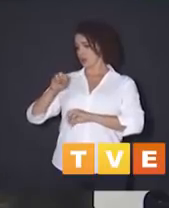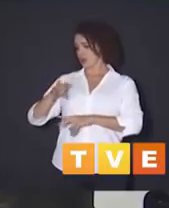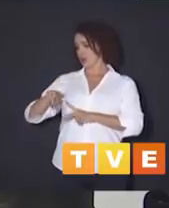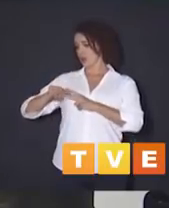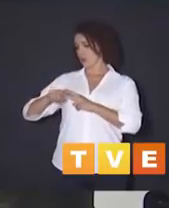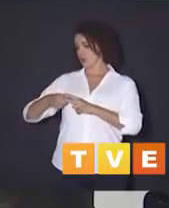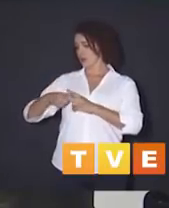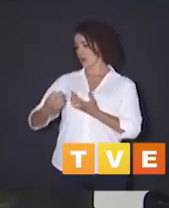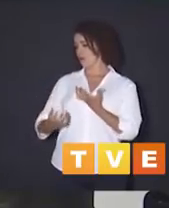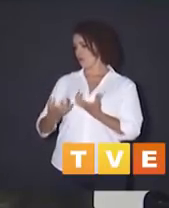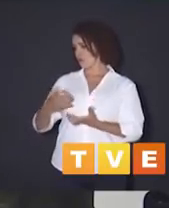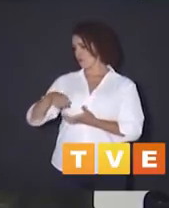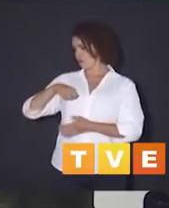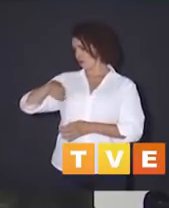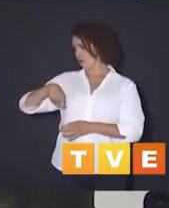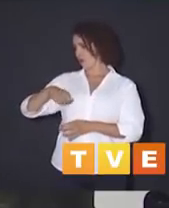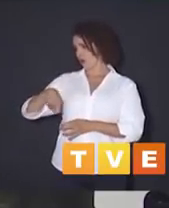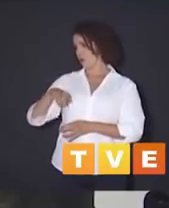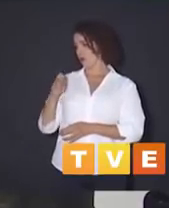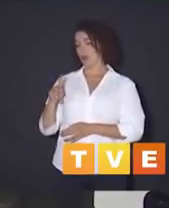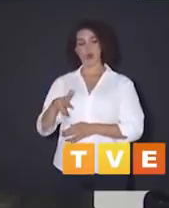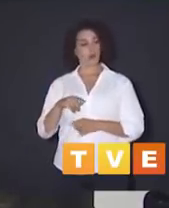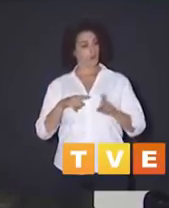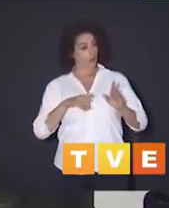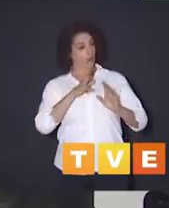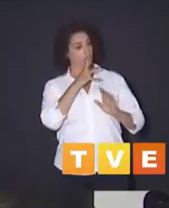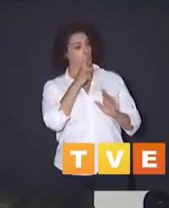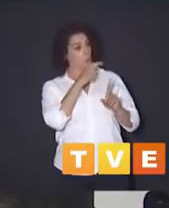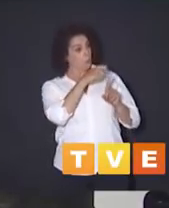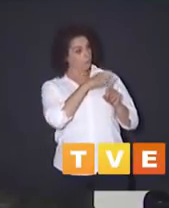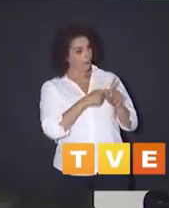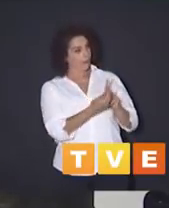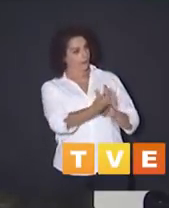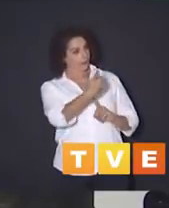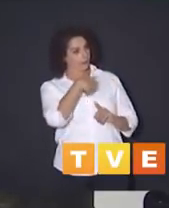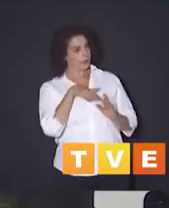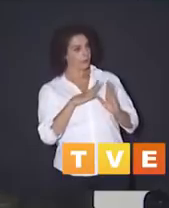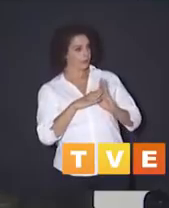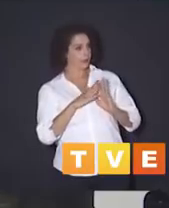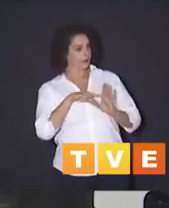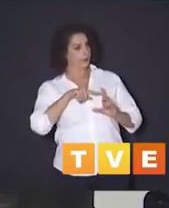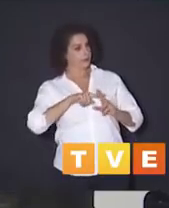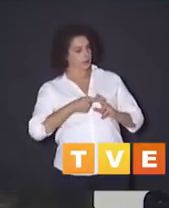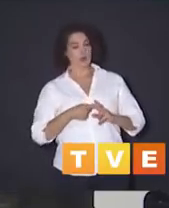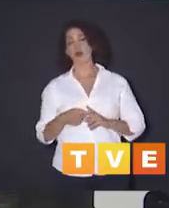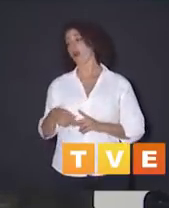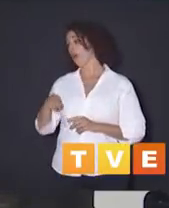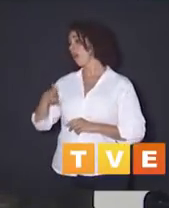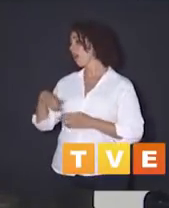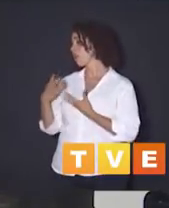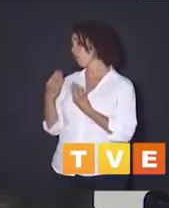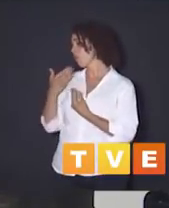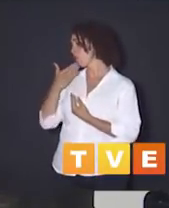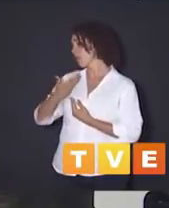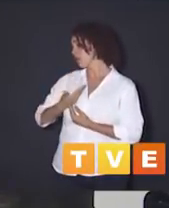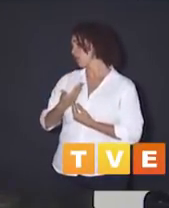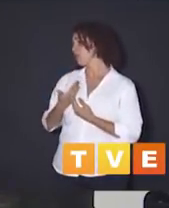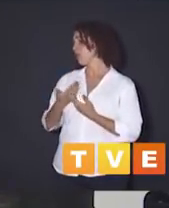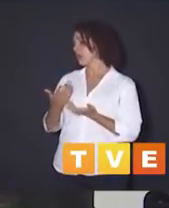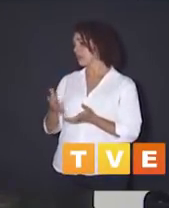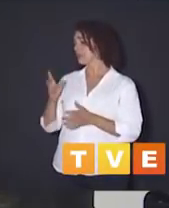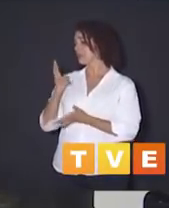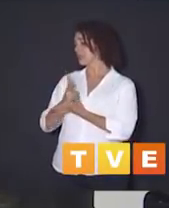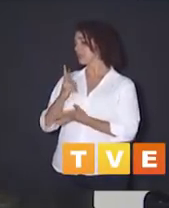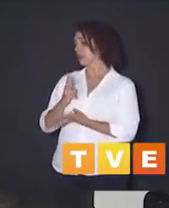joel só levou um mês para ver na minha casa consertar pois é eu tenho muitos pedidos e aqui fogão entope muito por causa da